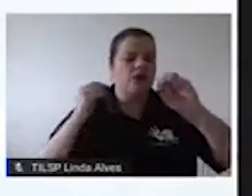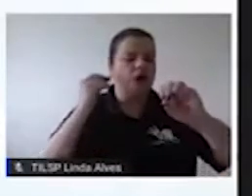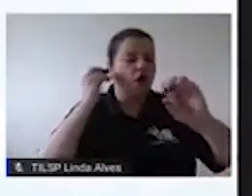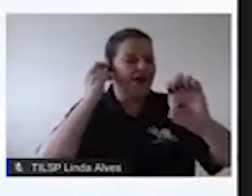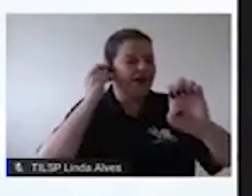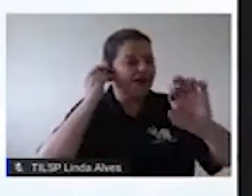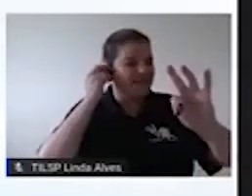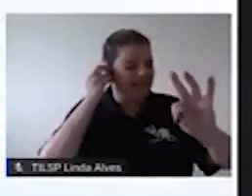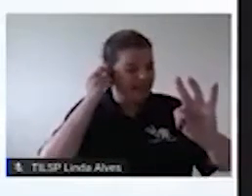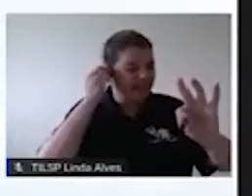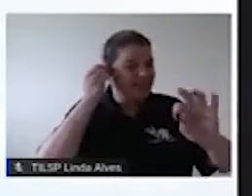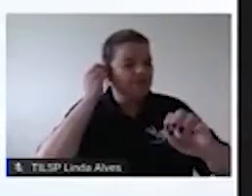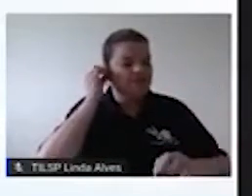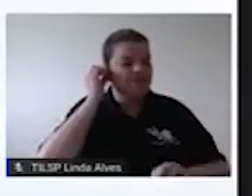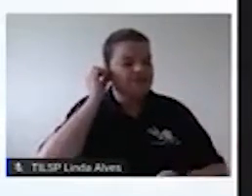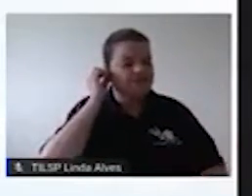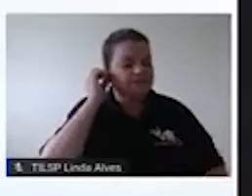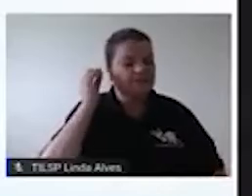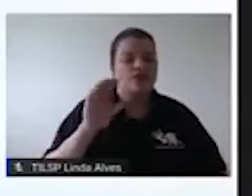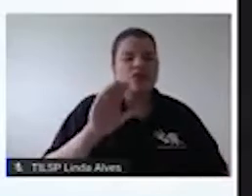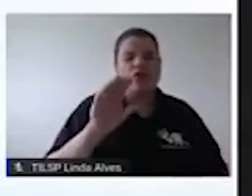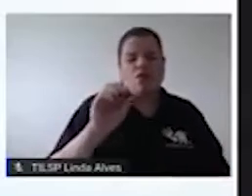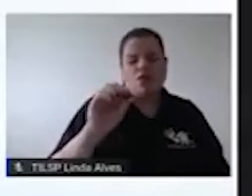ONU, né? A